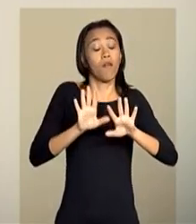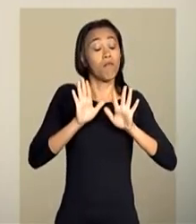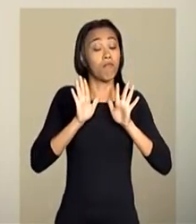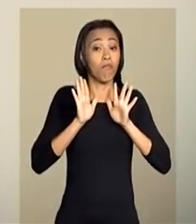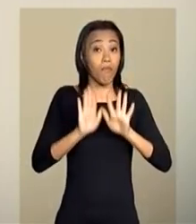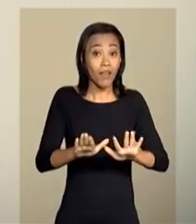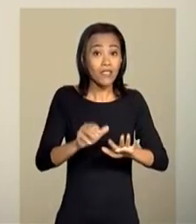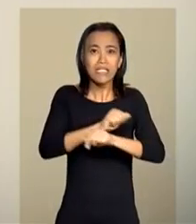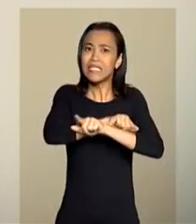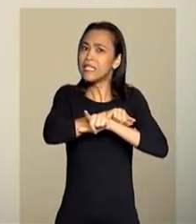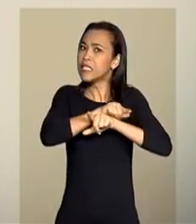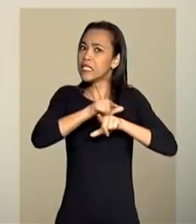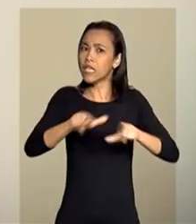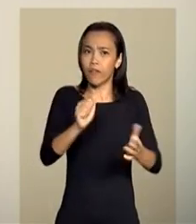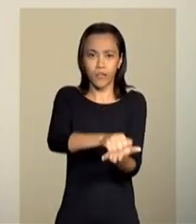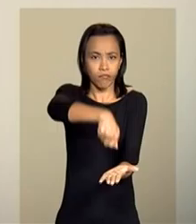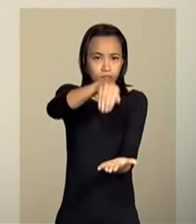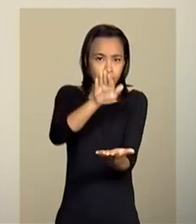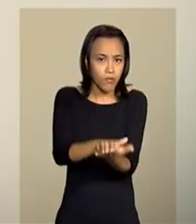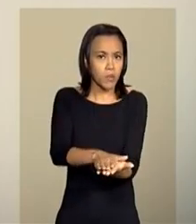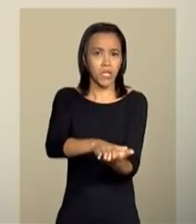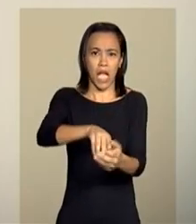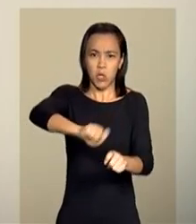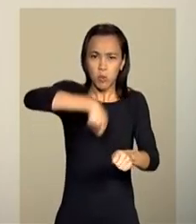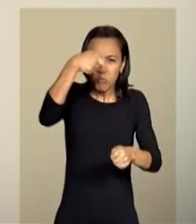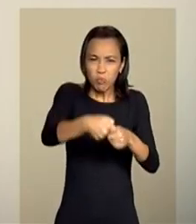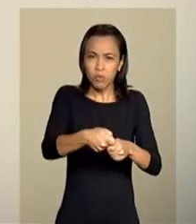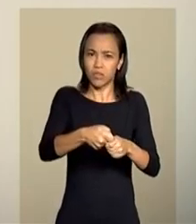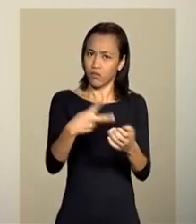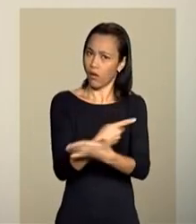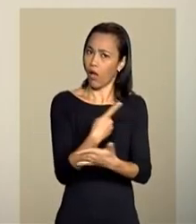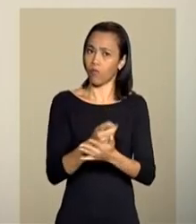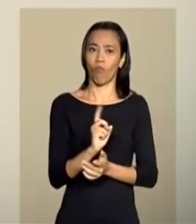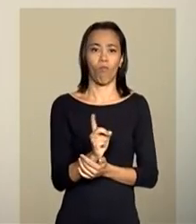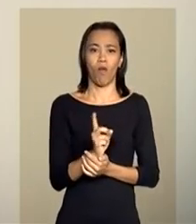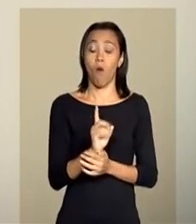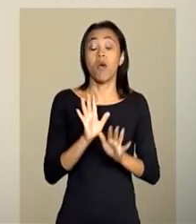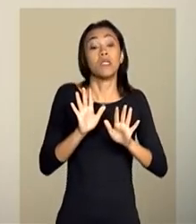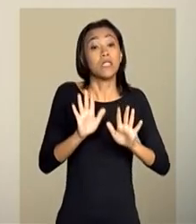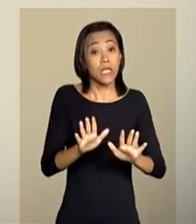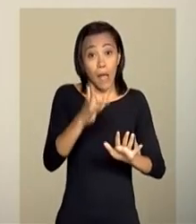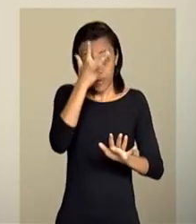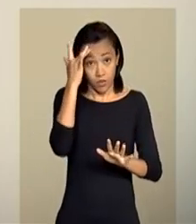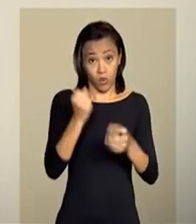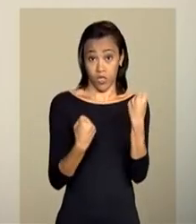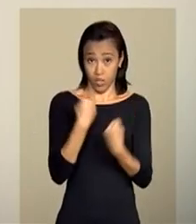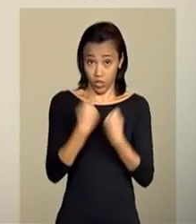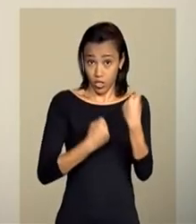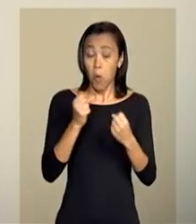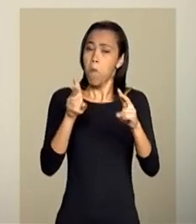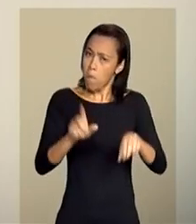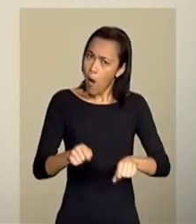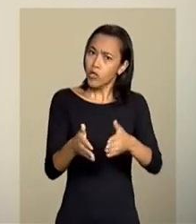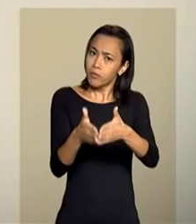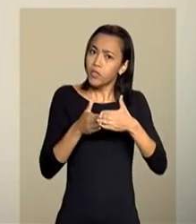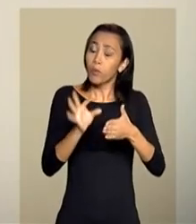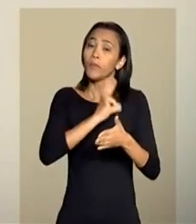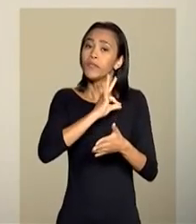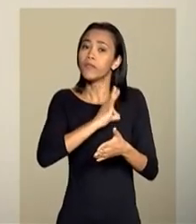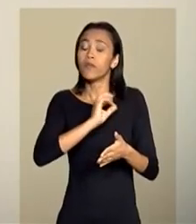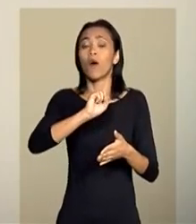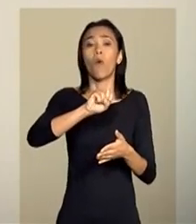só ninguém vai ser multado ou punido injustamente Afinal o motorista sempre pode pedir ao policial